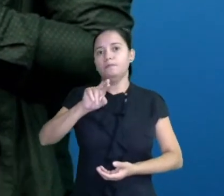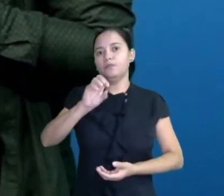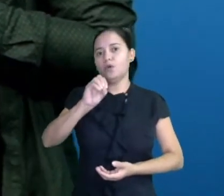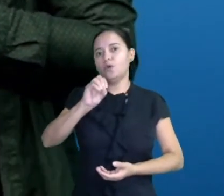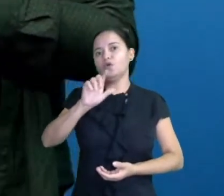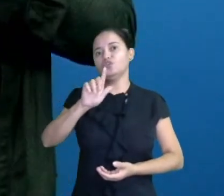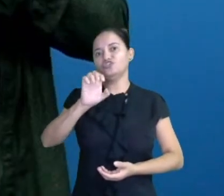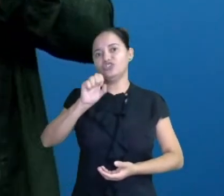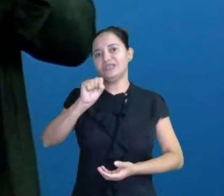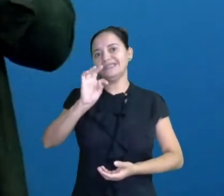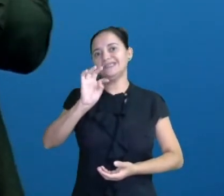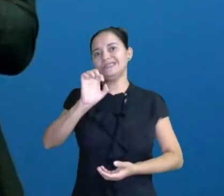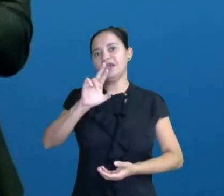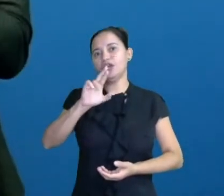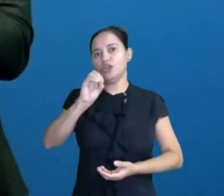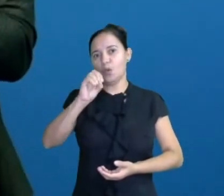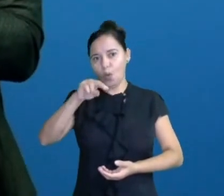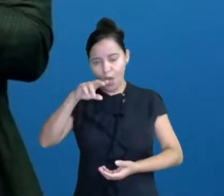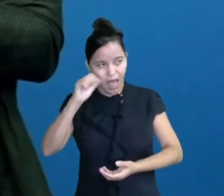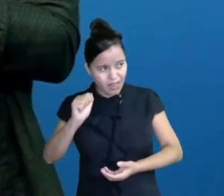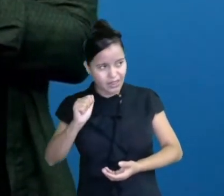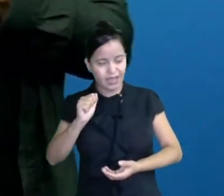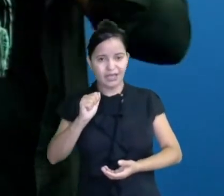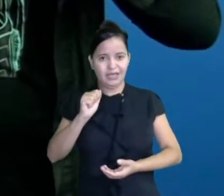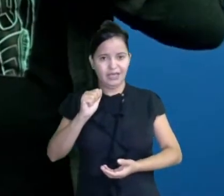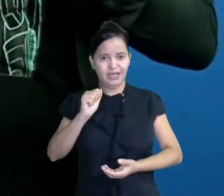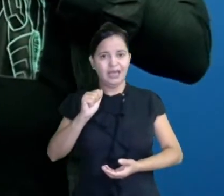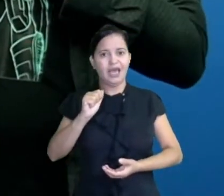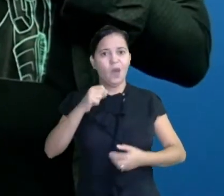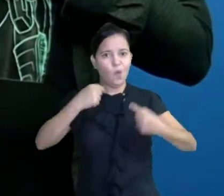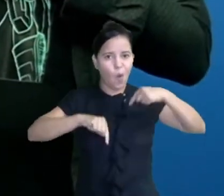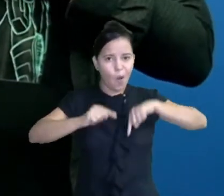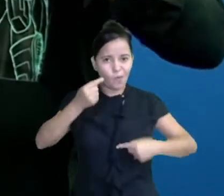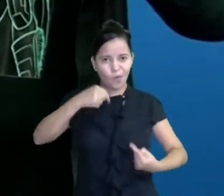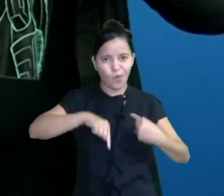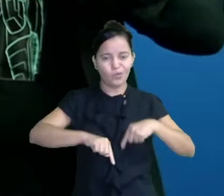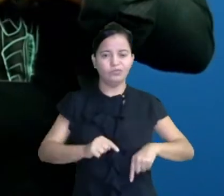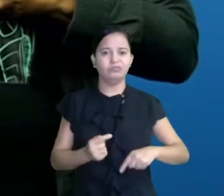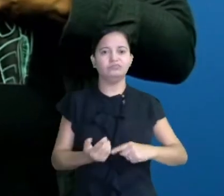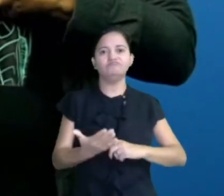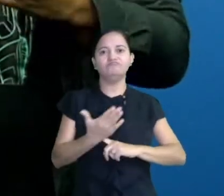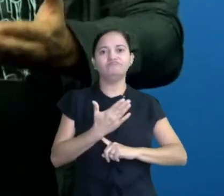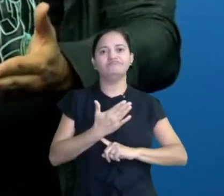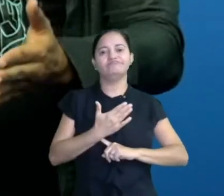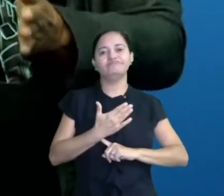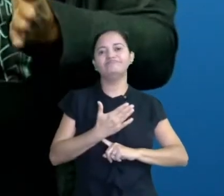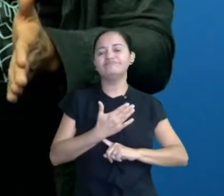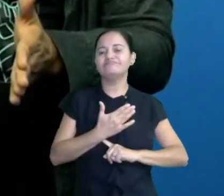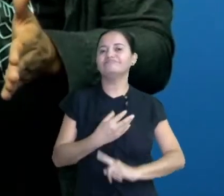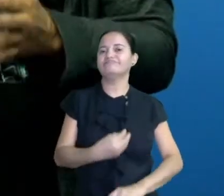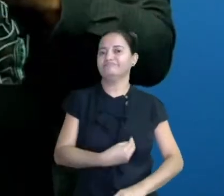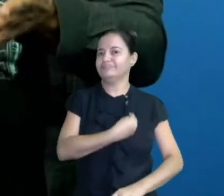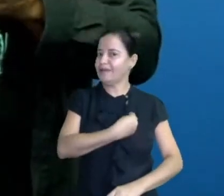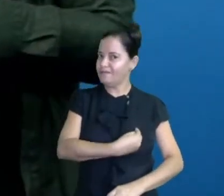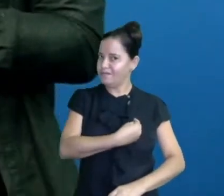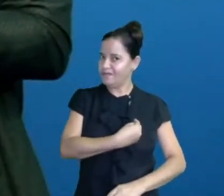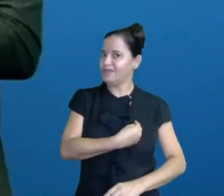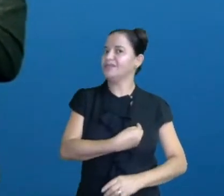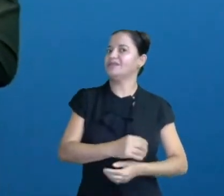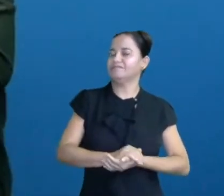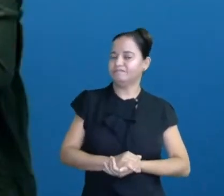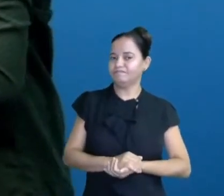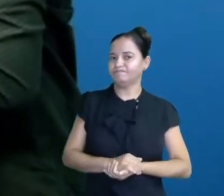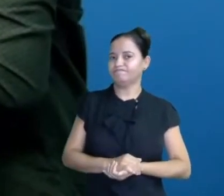seja, um hormônio, ele vai ter implicações gigantescas para a nossa vida. Tanto individual, como também, por que não dizer,